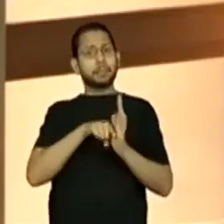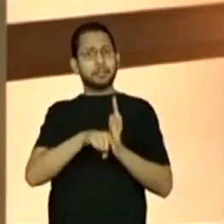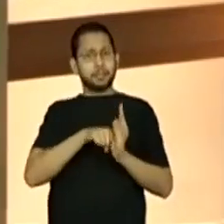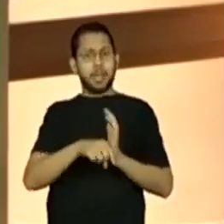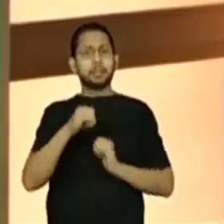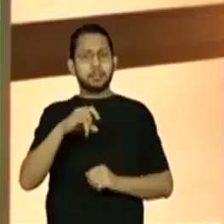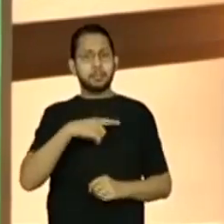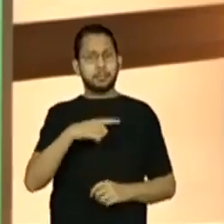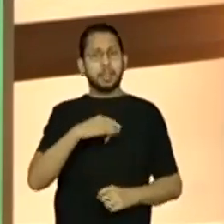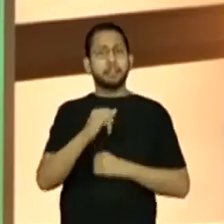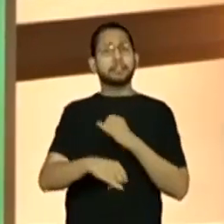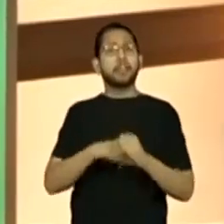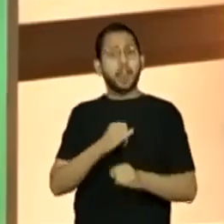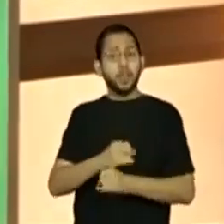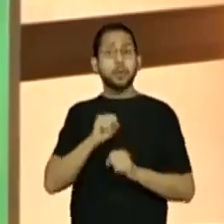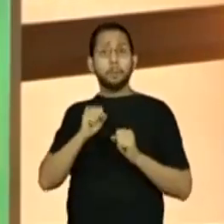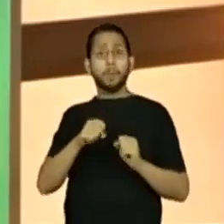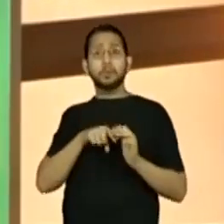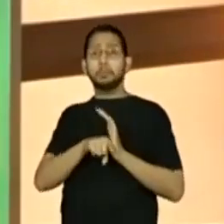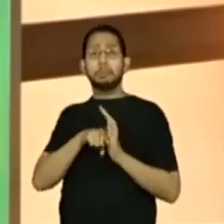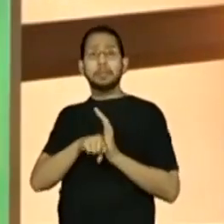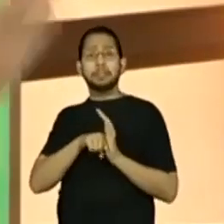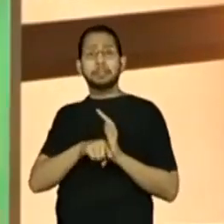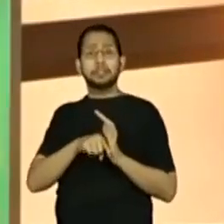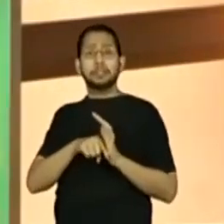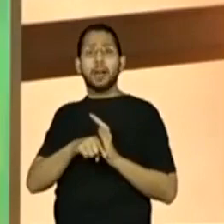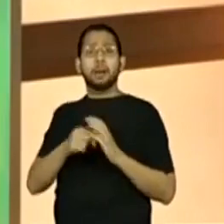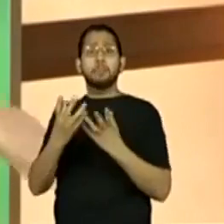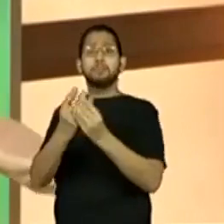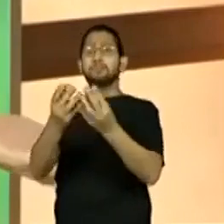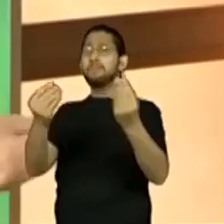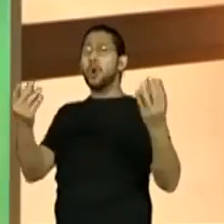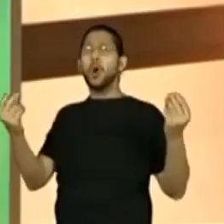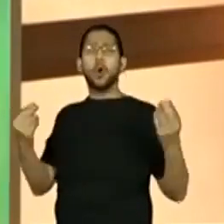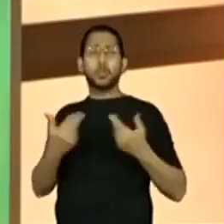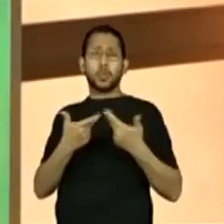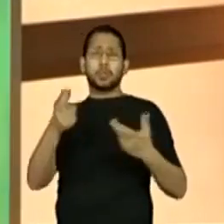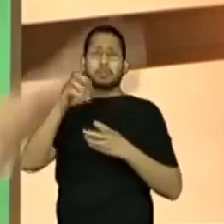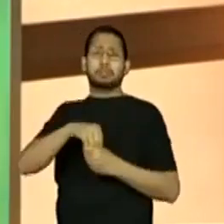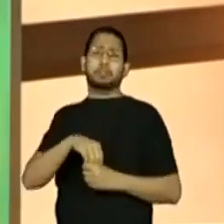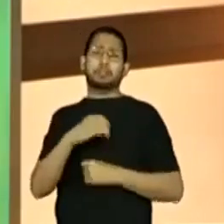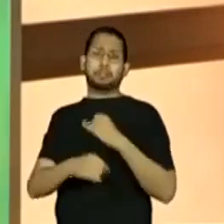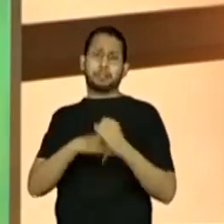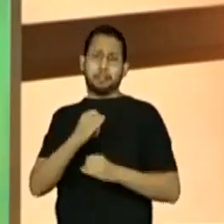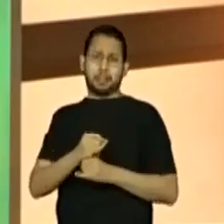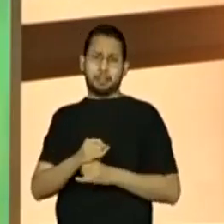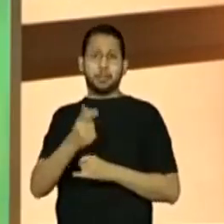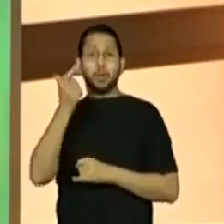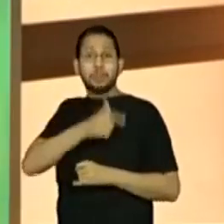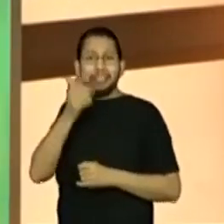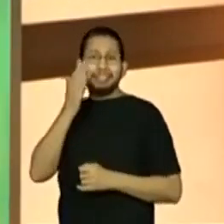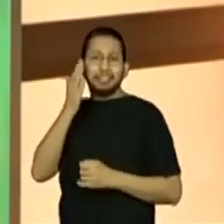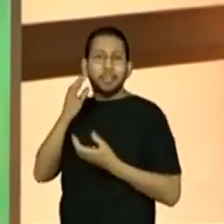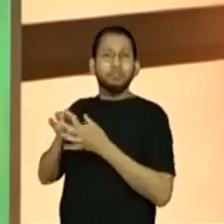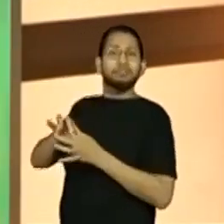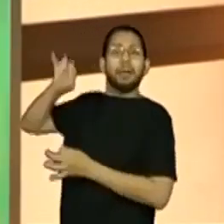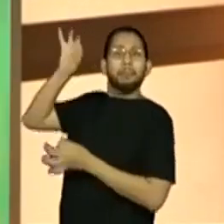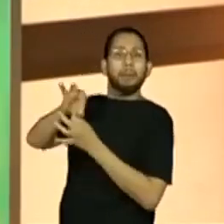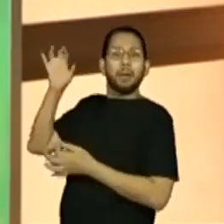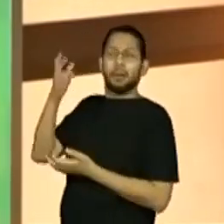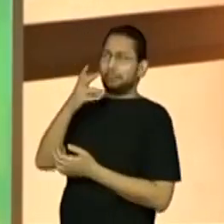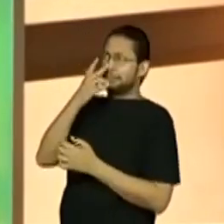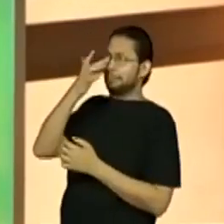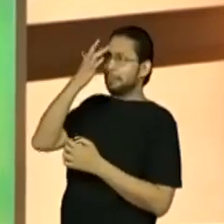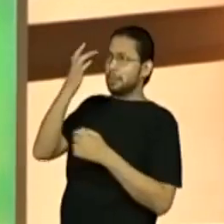acesso à internet aí, ó, dá para pesquisar não só esse monumento, mas muitos outros também, para a gente ter a noção do tamanho que nós somos perto deles,